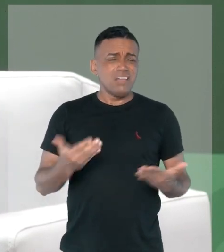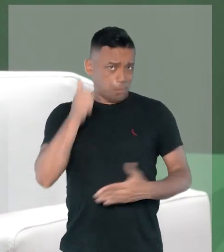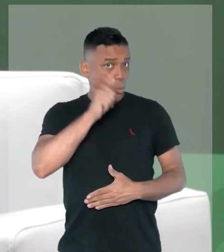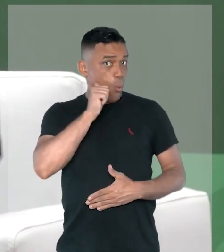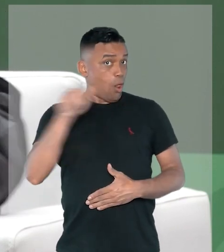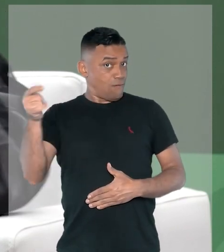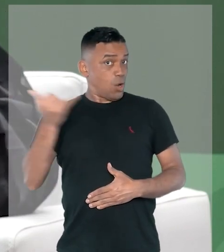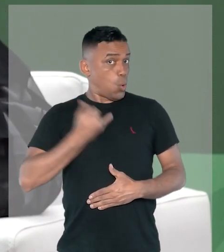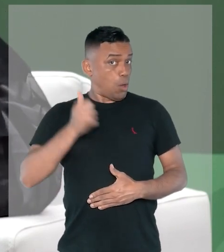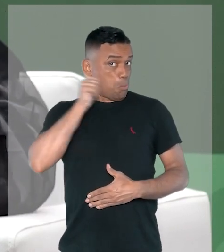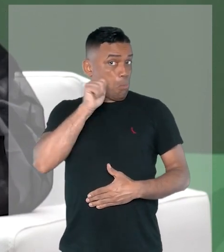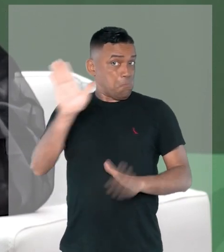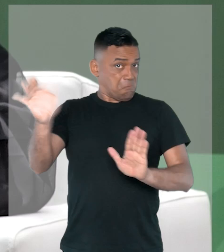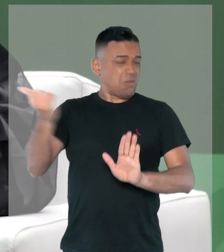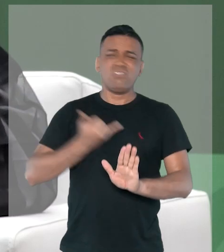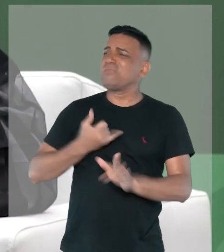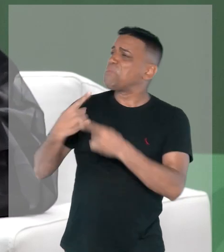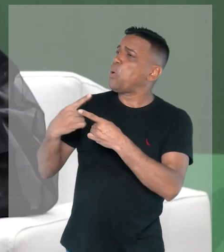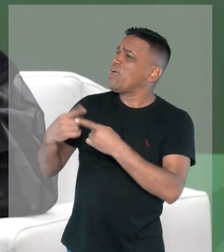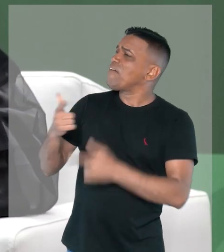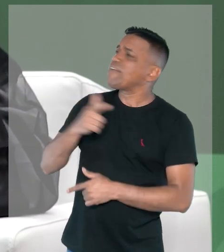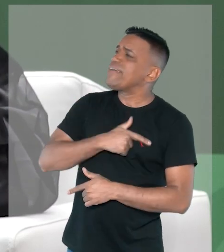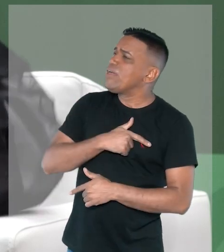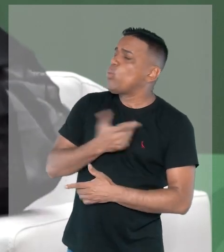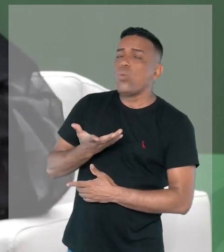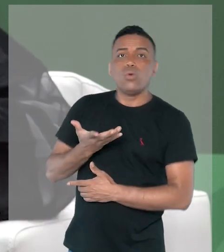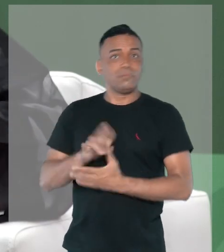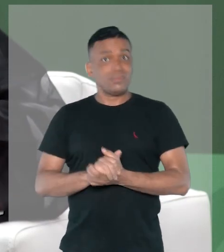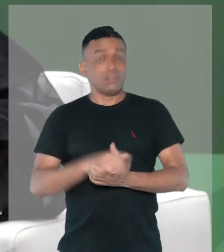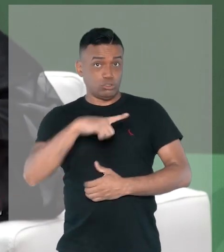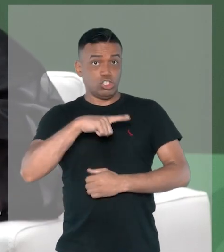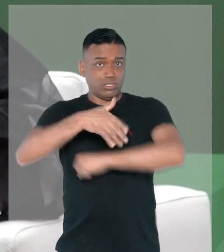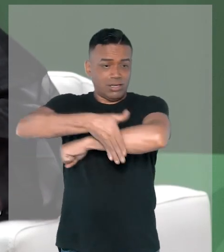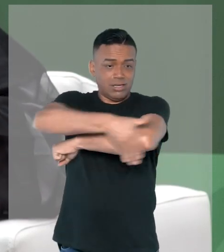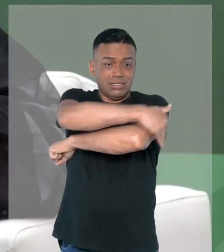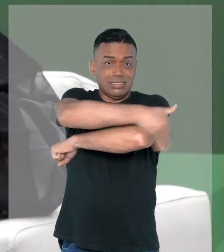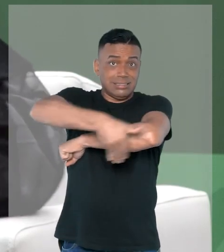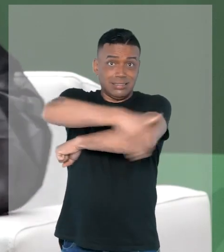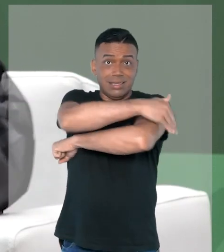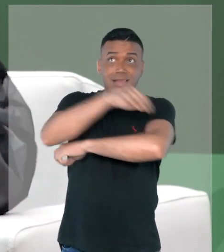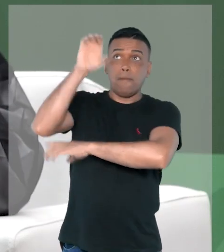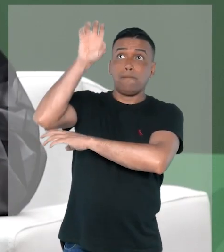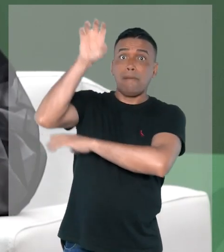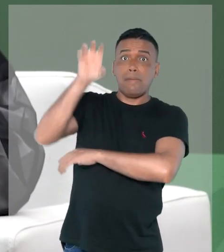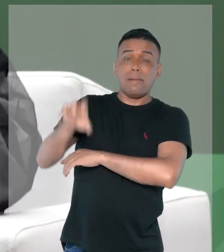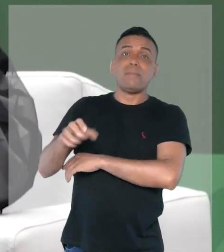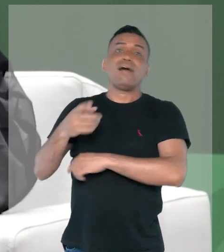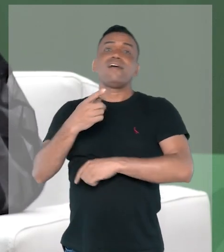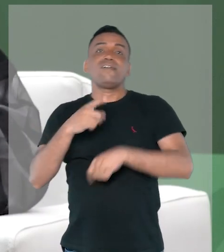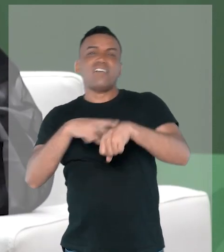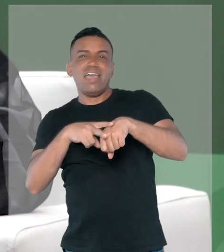Ela que disse, vai ficar feio. Eu falei, mas vai ficar feio por quê? Então, tinha uma esquina, que nós paramos no farol bem nessa esquina, e